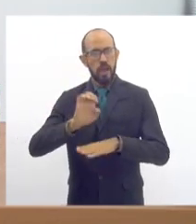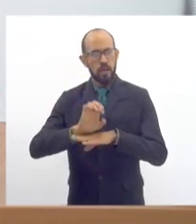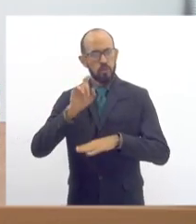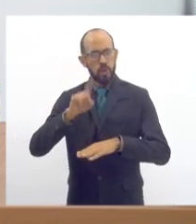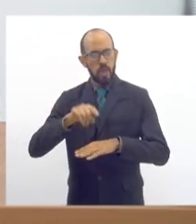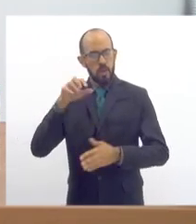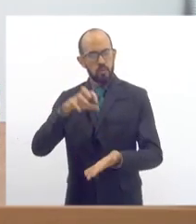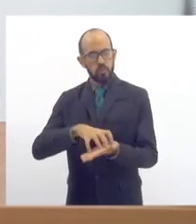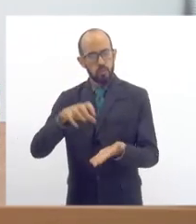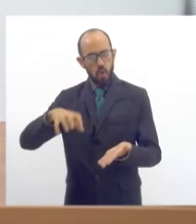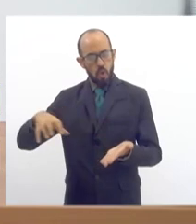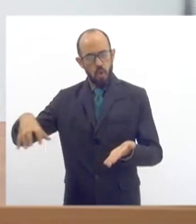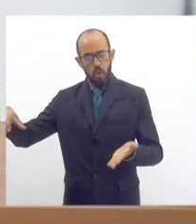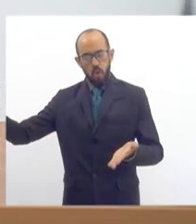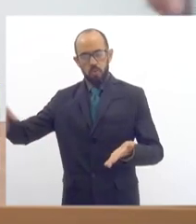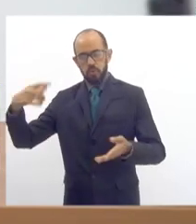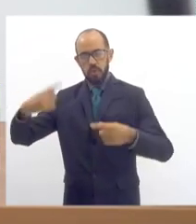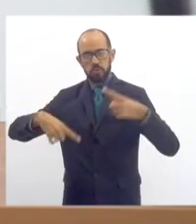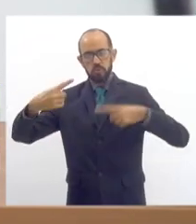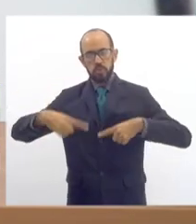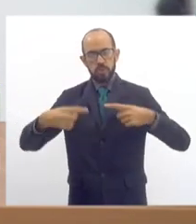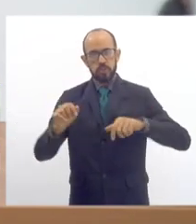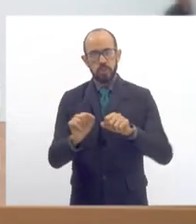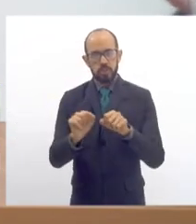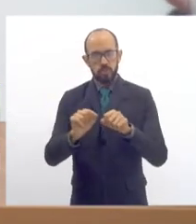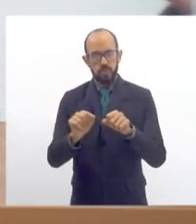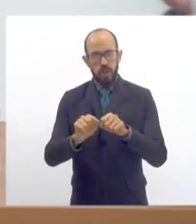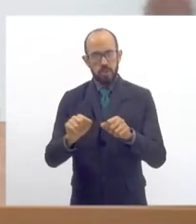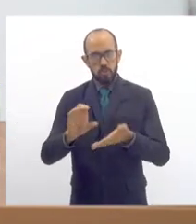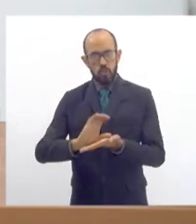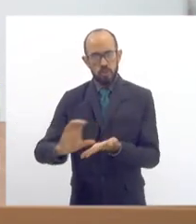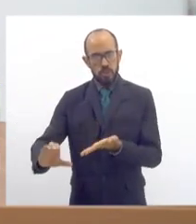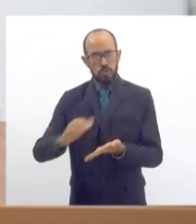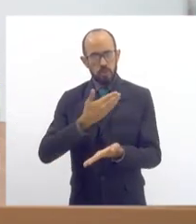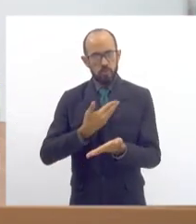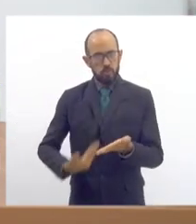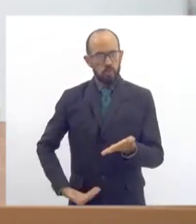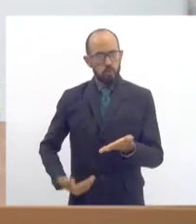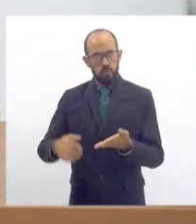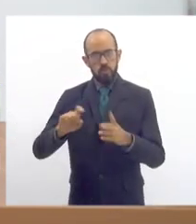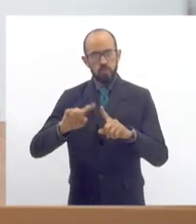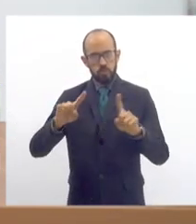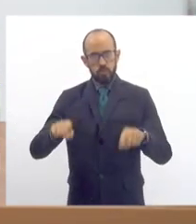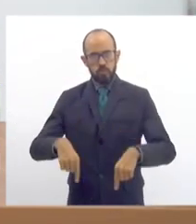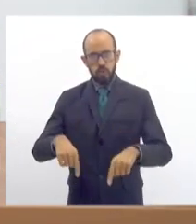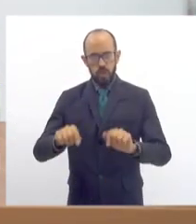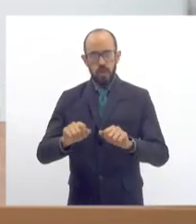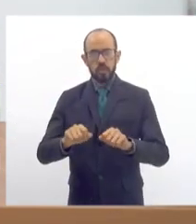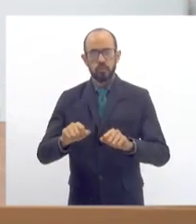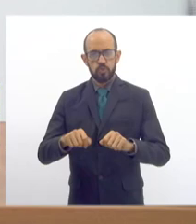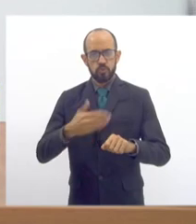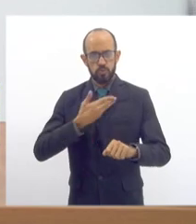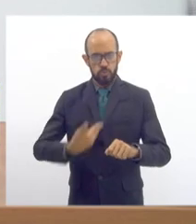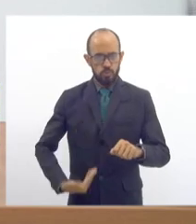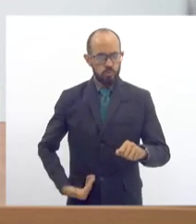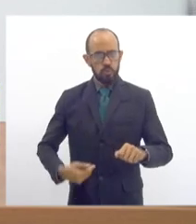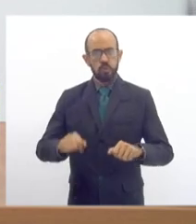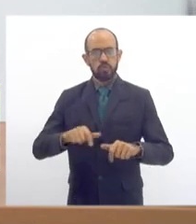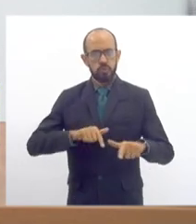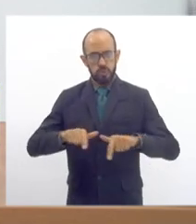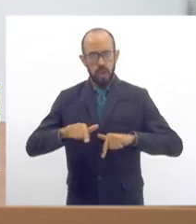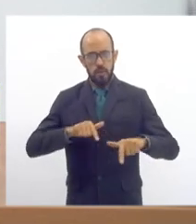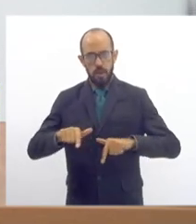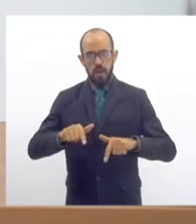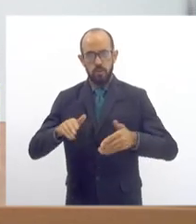que presta, o orçamento público e os servidores e servidoras que materializam essas políticas em serviços e,